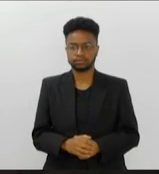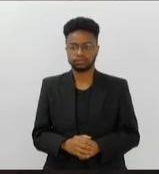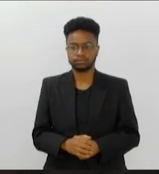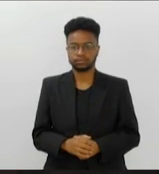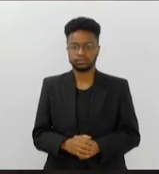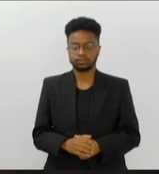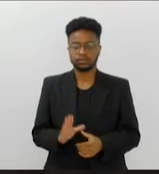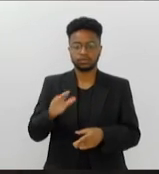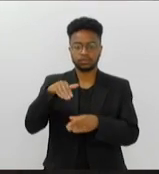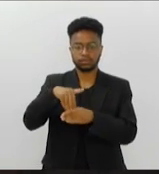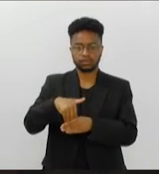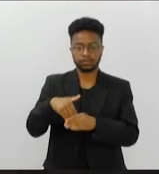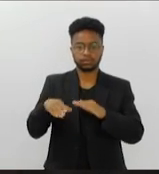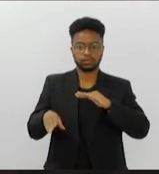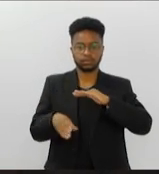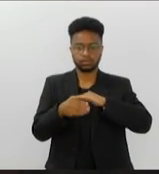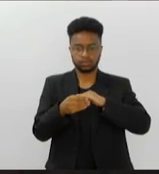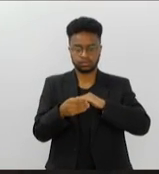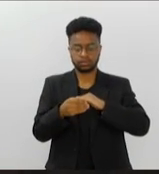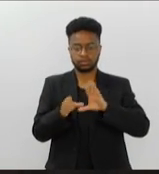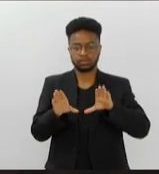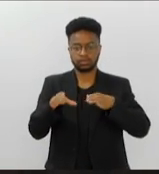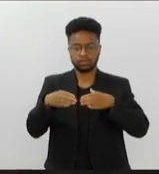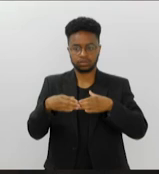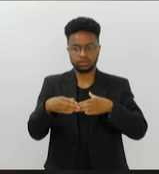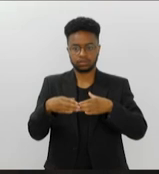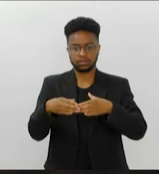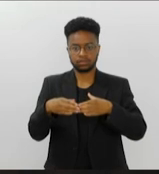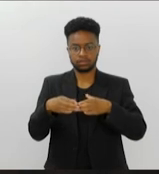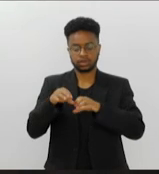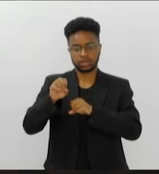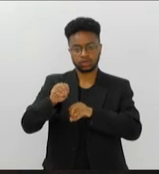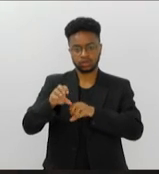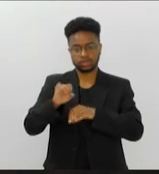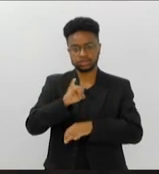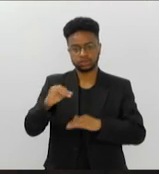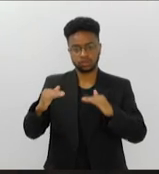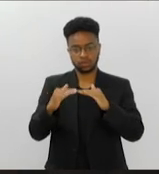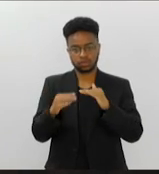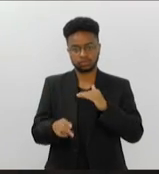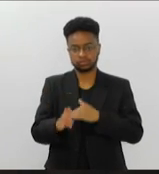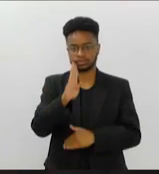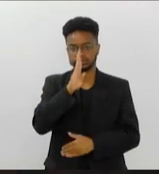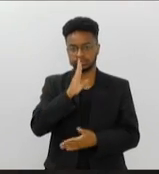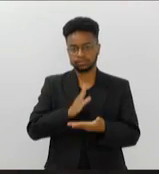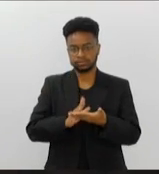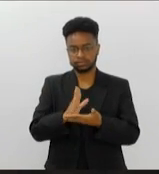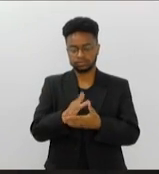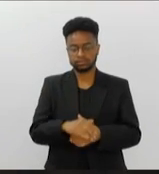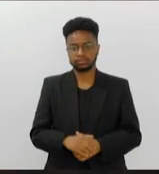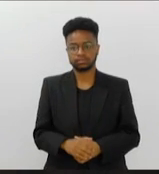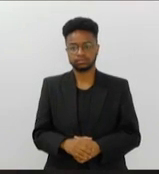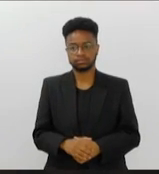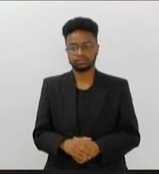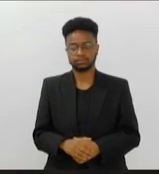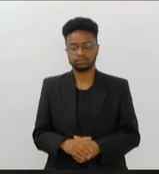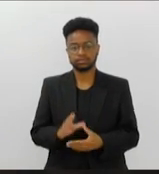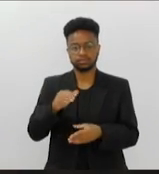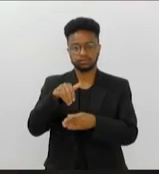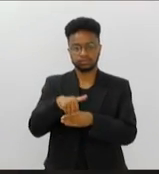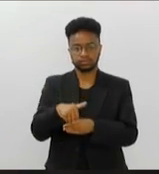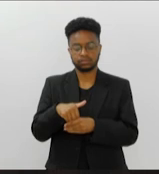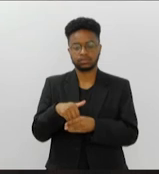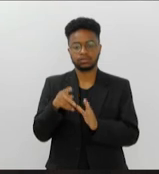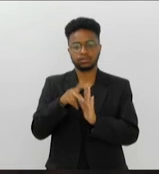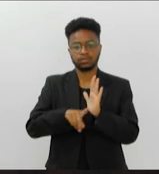Em votação, a emenda da Comissão de Educação. Senhores que aprovam, permaneçam como estão. Aprovado. Em